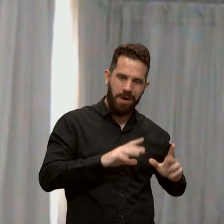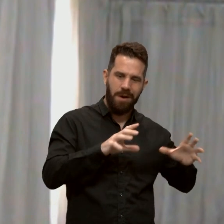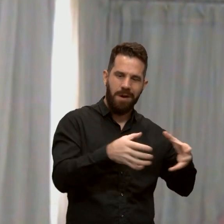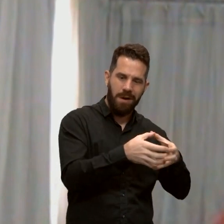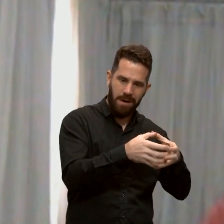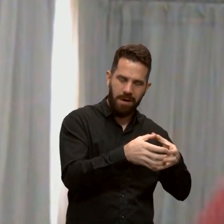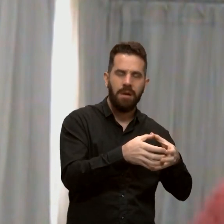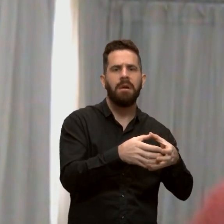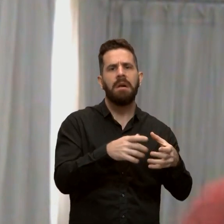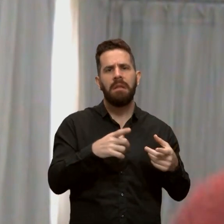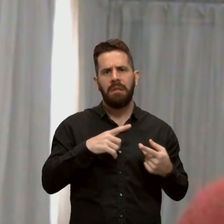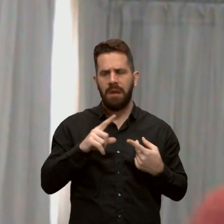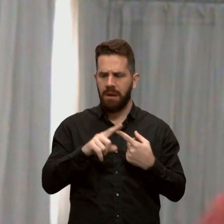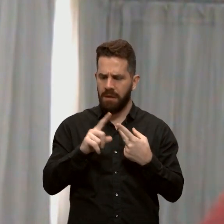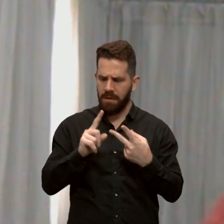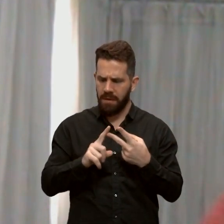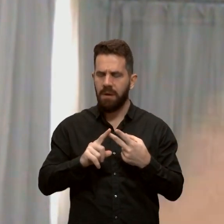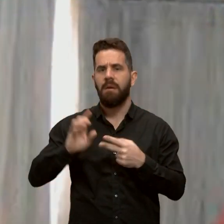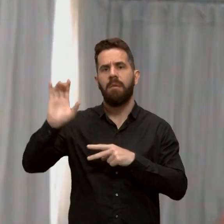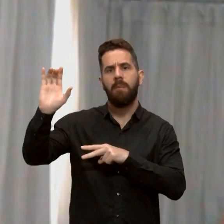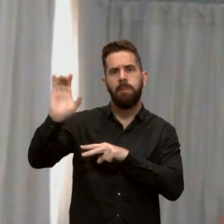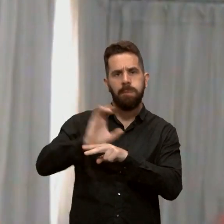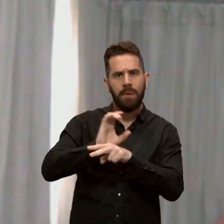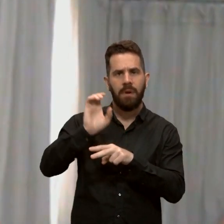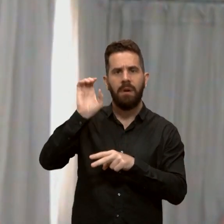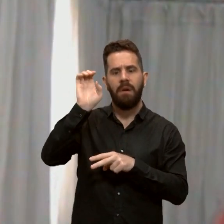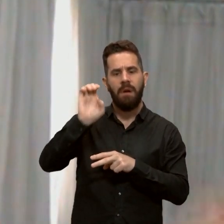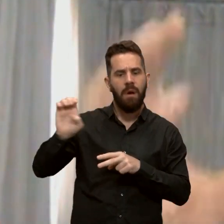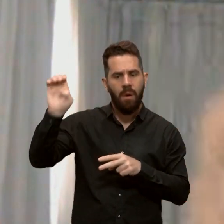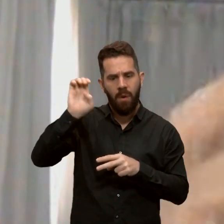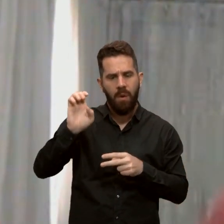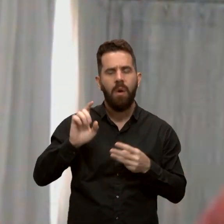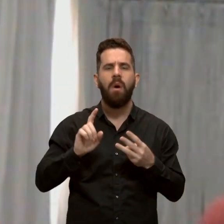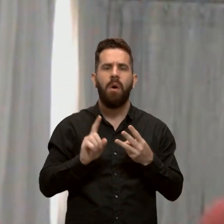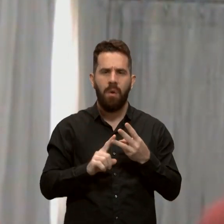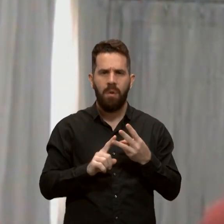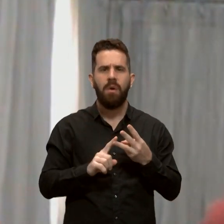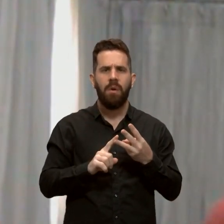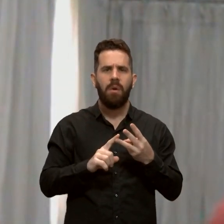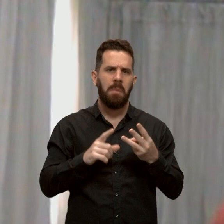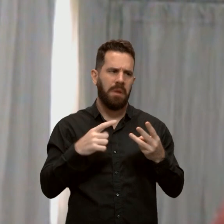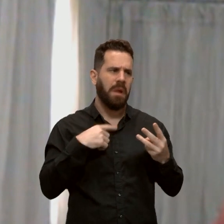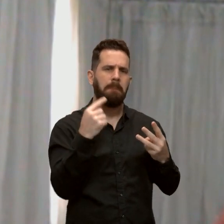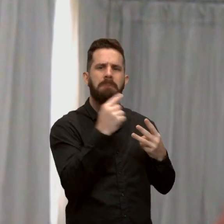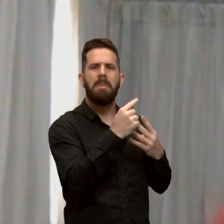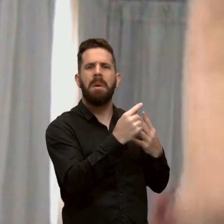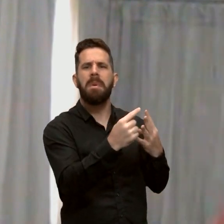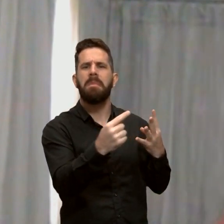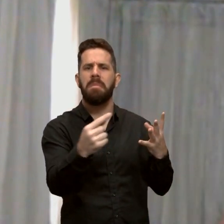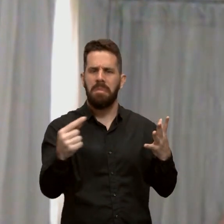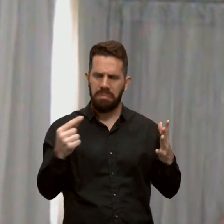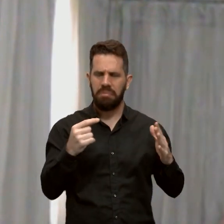Comunidade Europeia, e a BONG participa, é um pool de entidades, né,